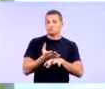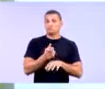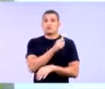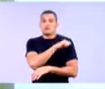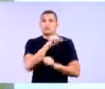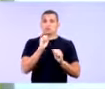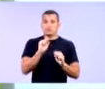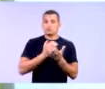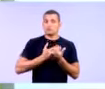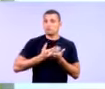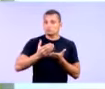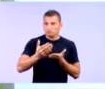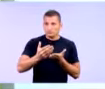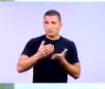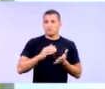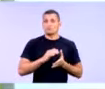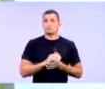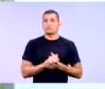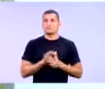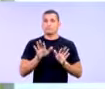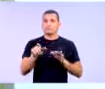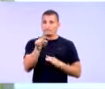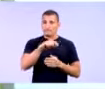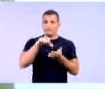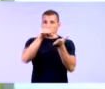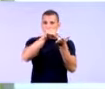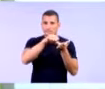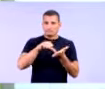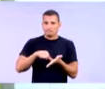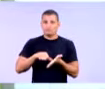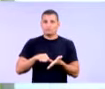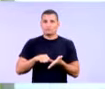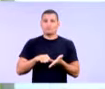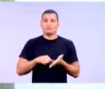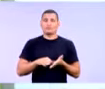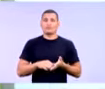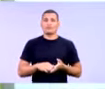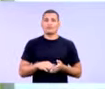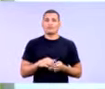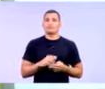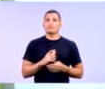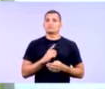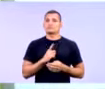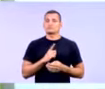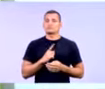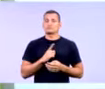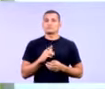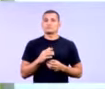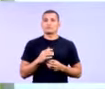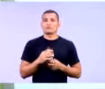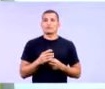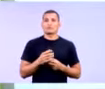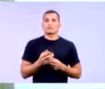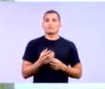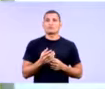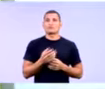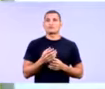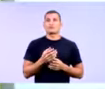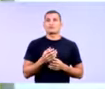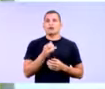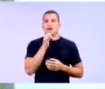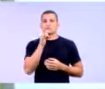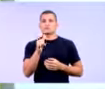para vocês. Vocês, né, em cada polo respectivo, tem mais condições de dizer para a gente o polo que tem ou não tem